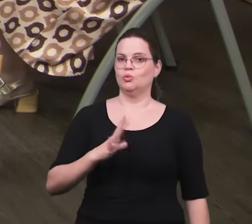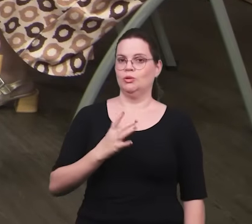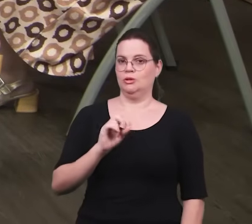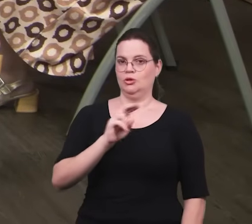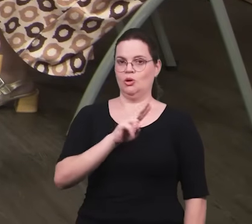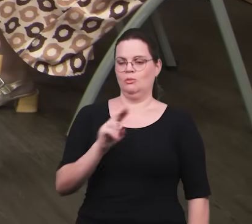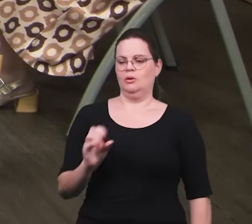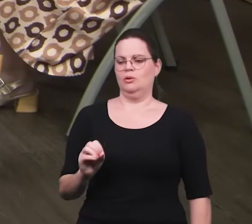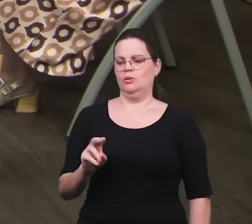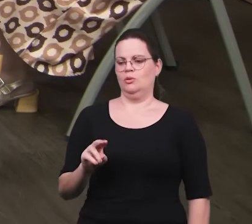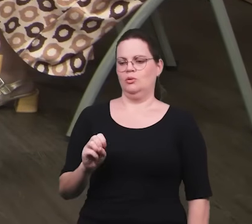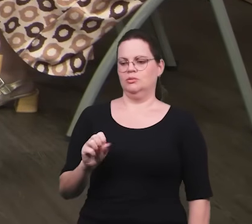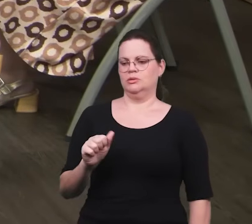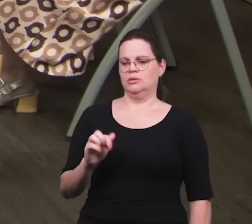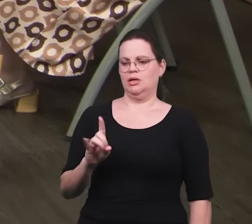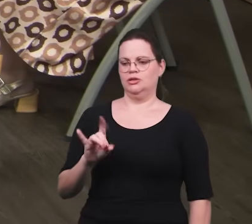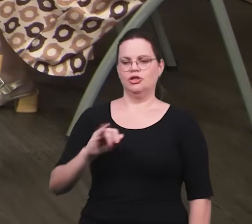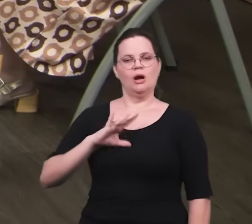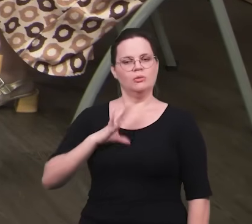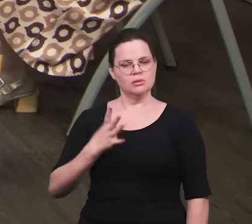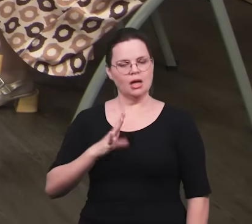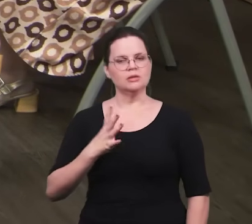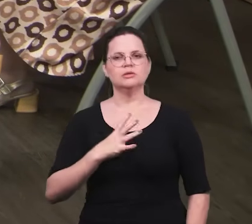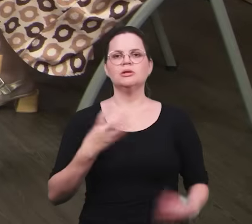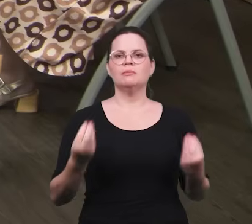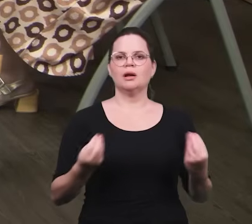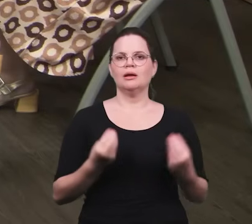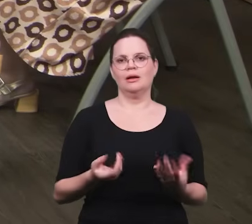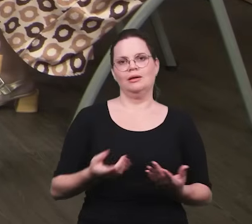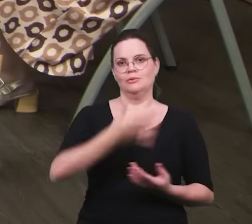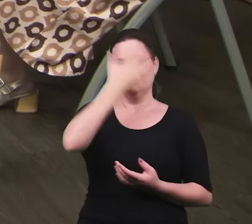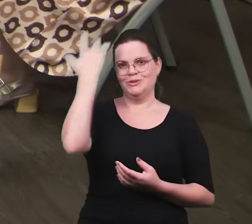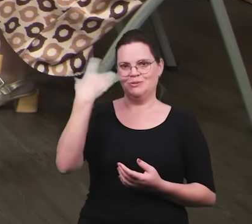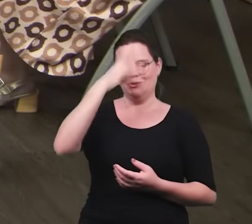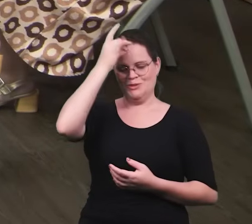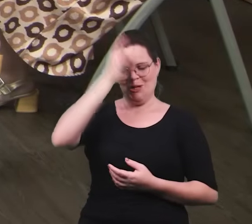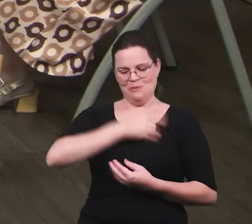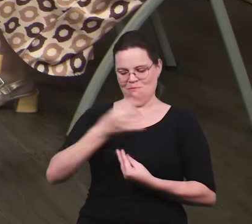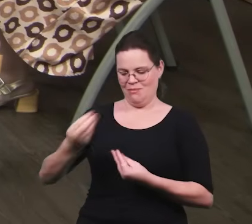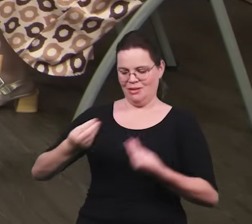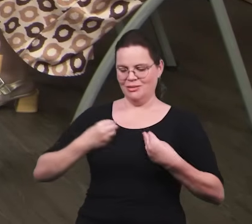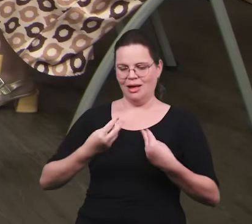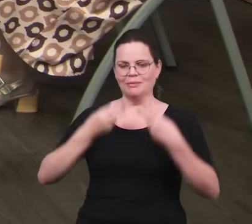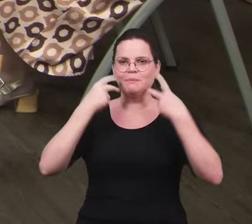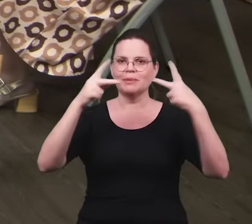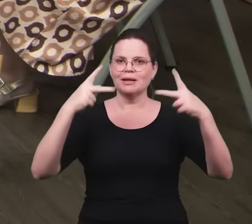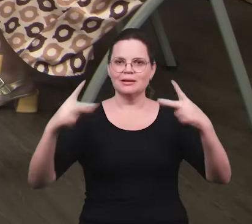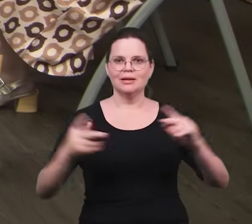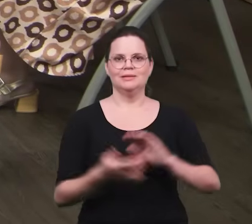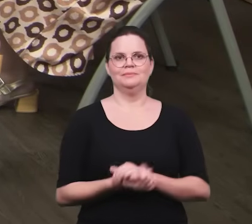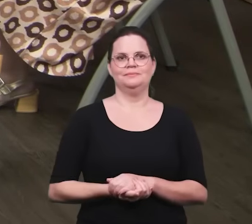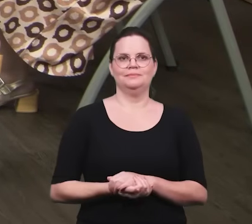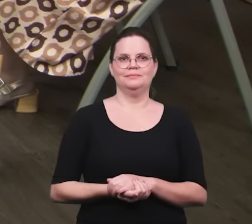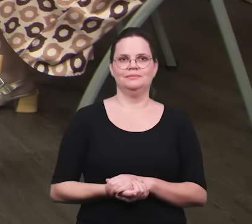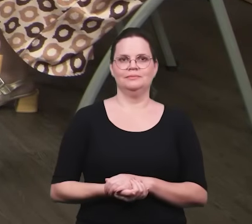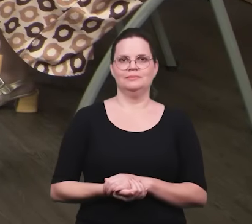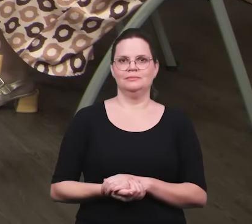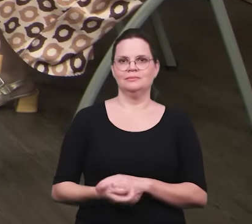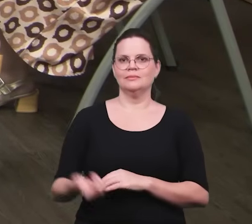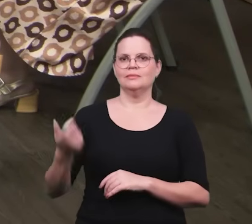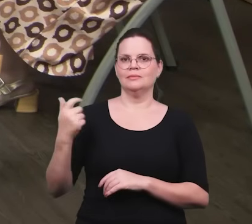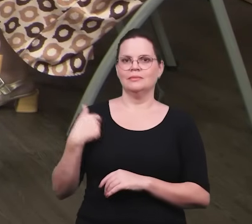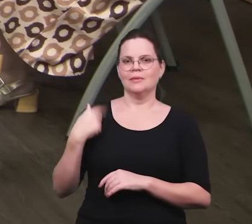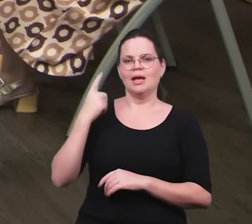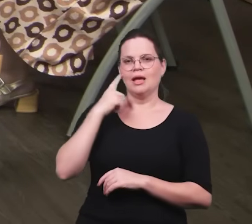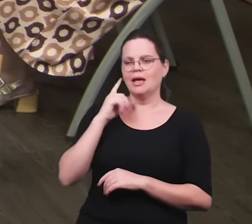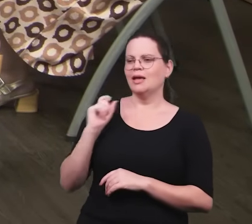Santo. Sem dúvida. Para transmitir, para pregar o Evangelho. Estela, vamos continuar, mas eu quero dizer a você que eu fiquei muito contente com a expressão que você usou,